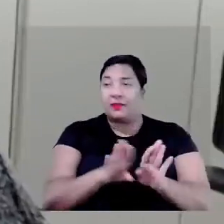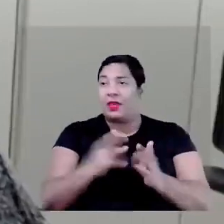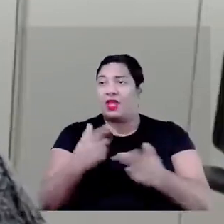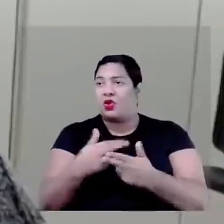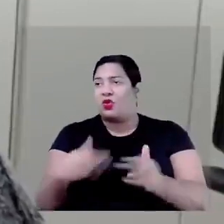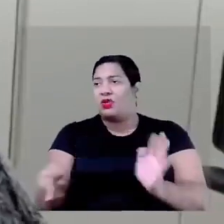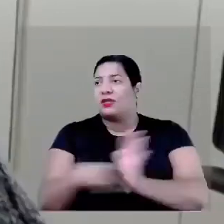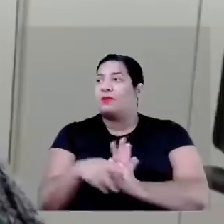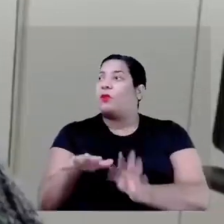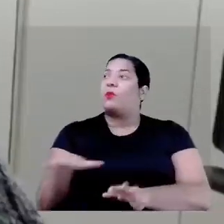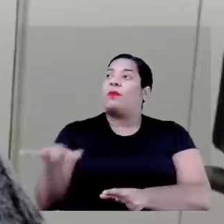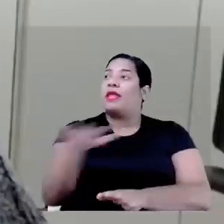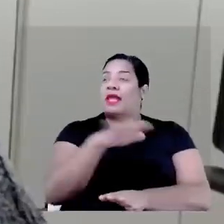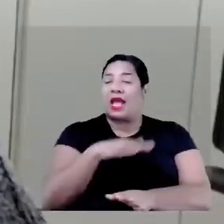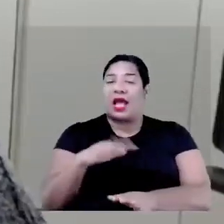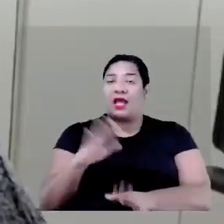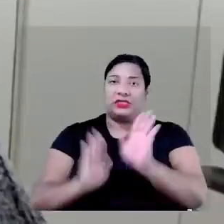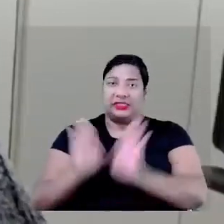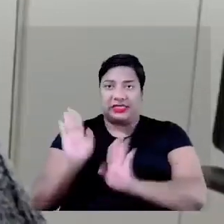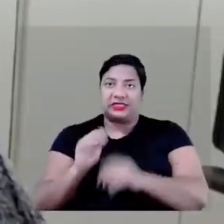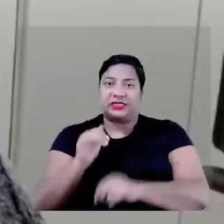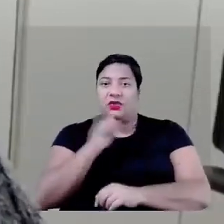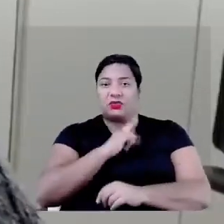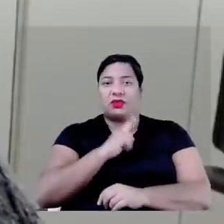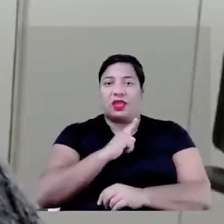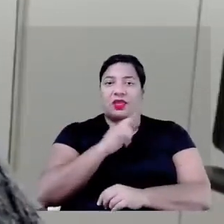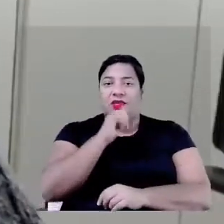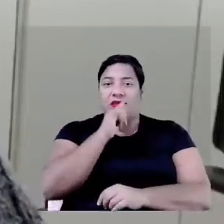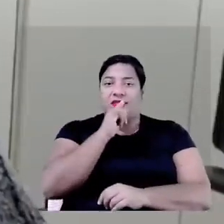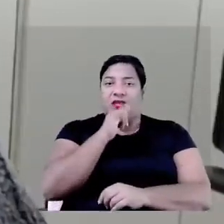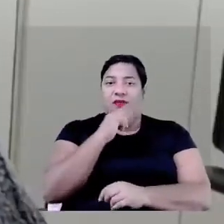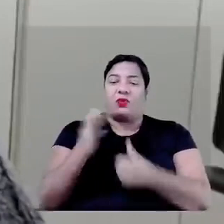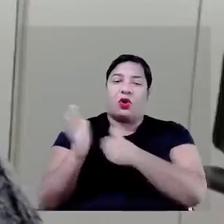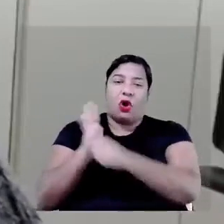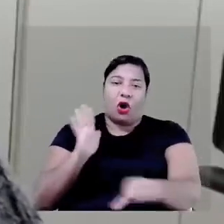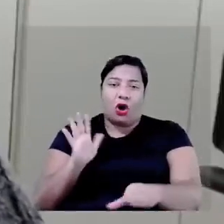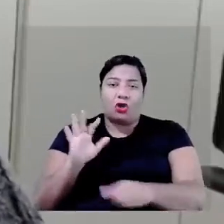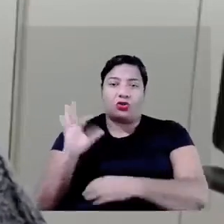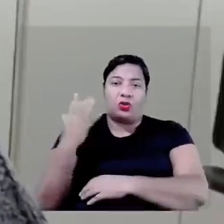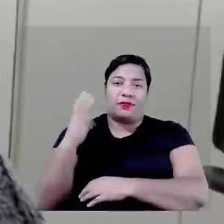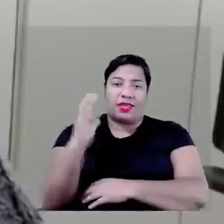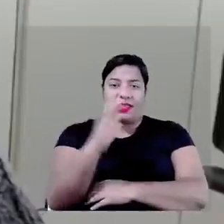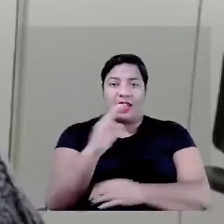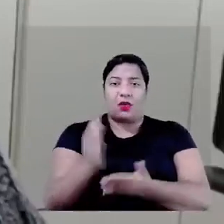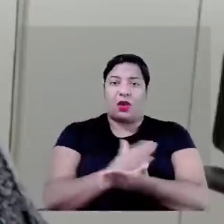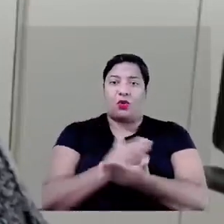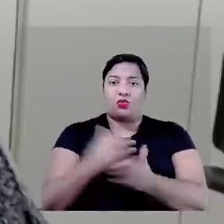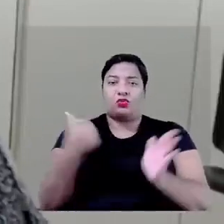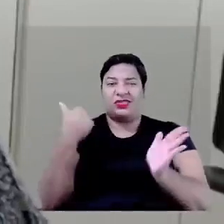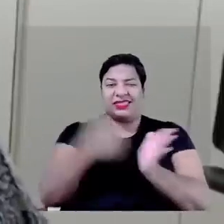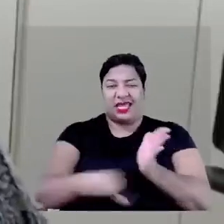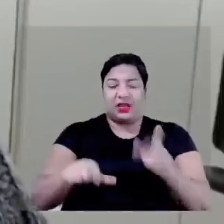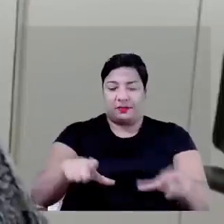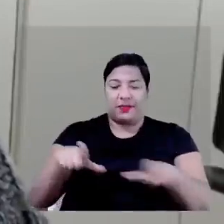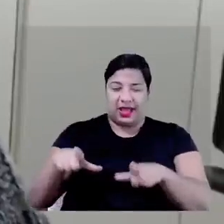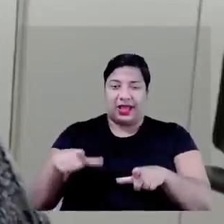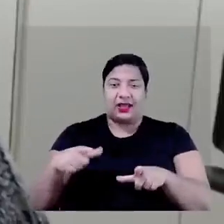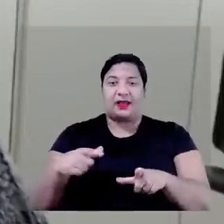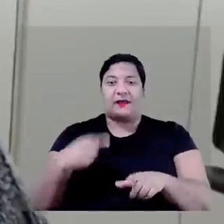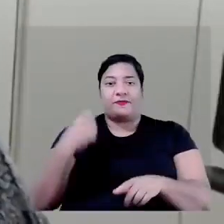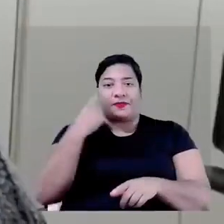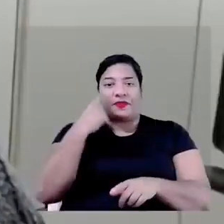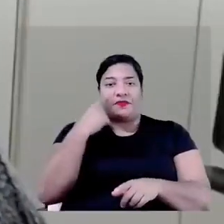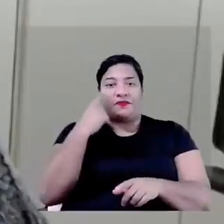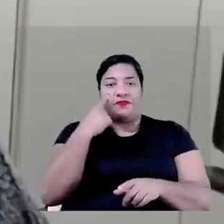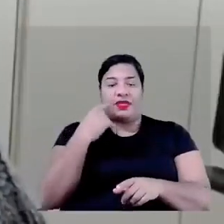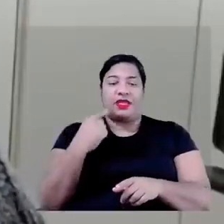nos disponibiliza, né? Mecanismos de rotulagem ambiental, como é o caso de alguns selos aí, com verificação de terceira parte.